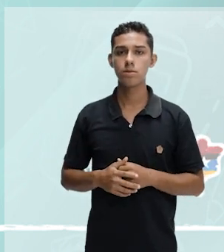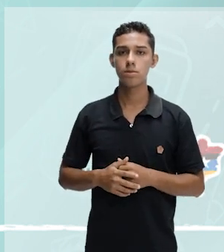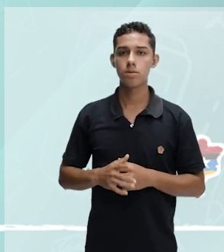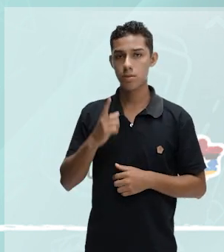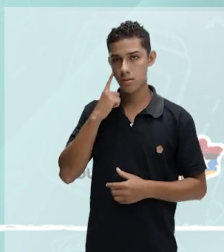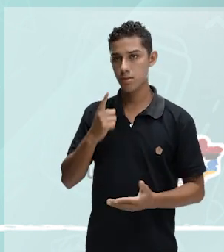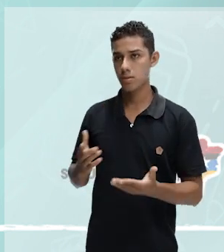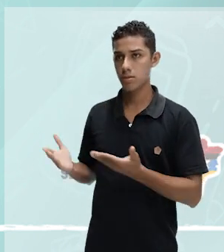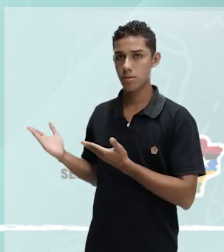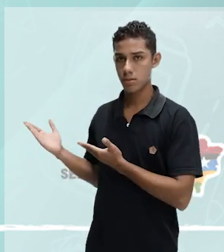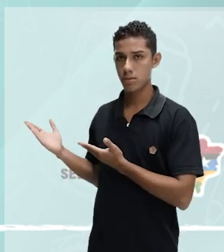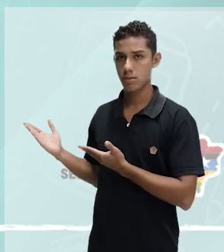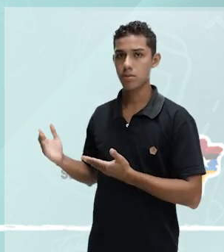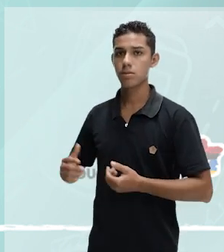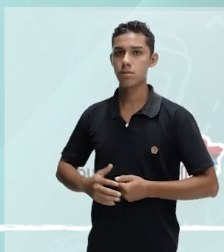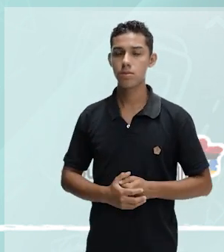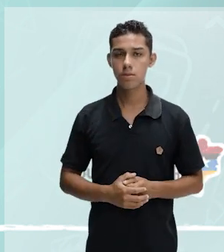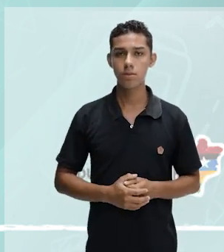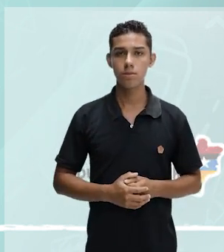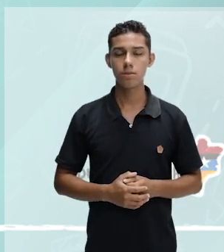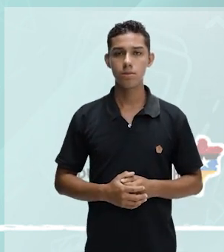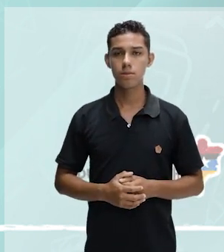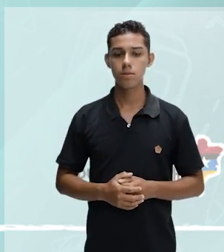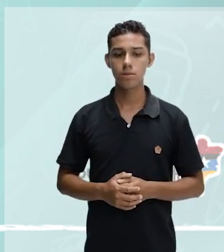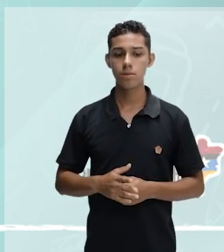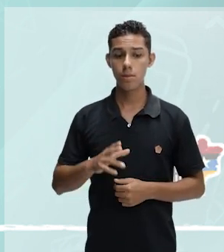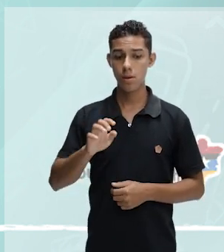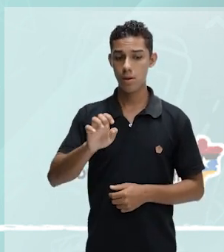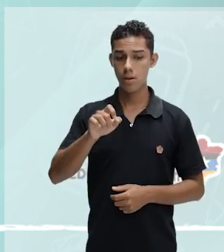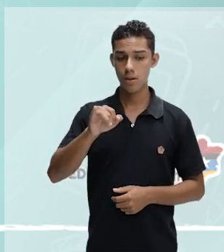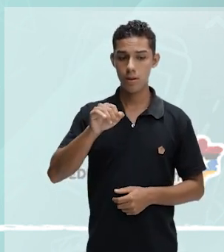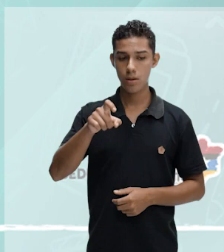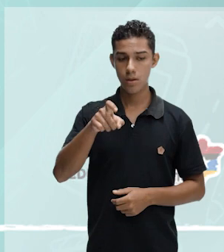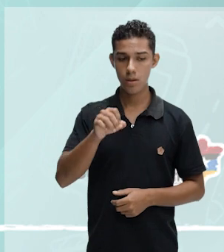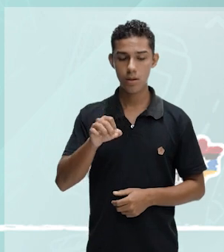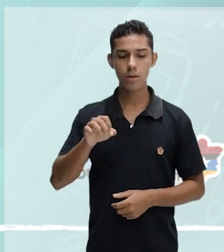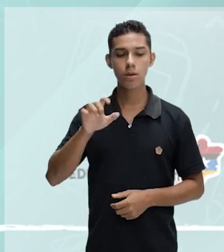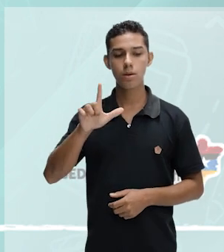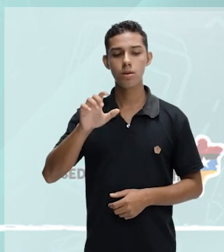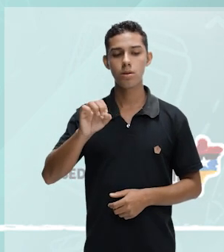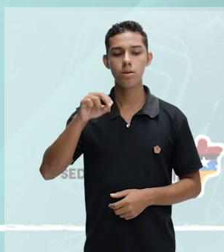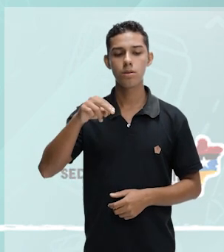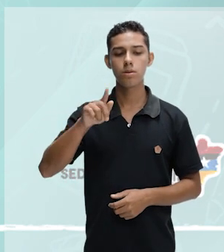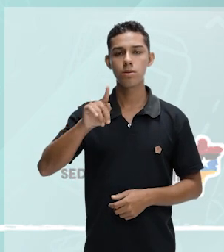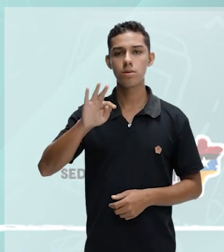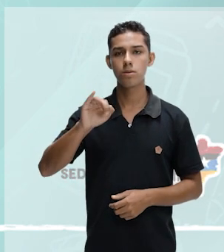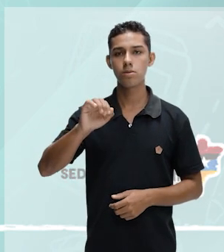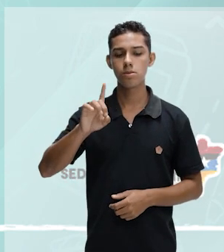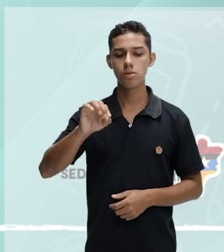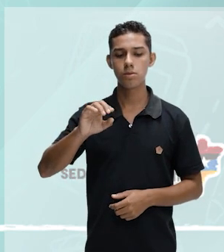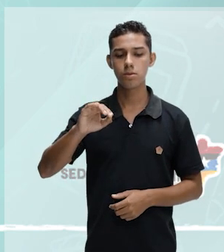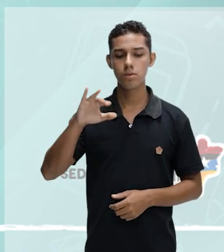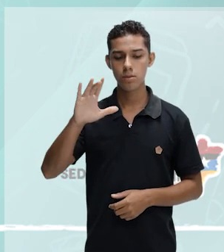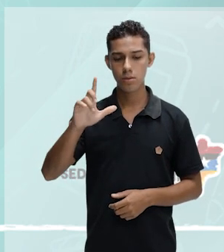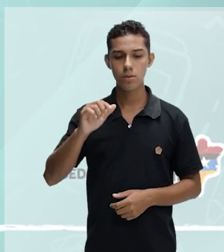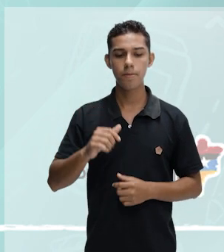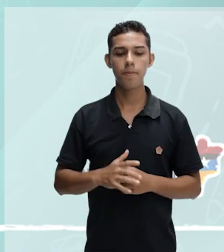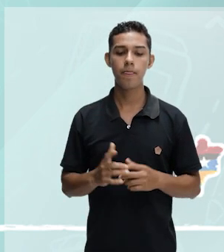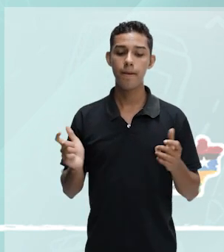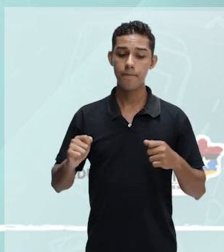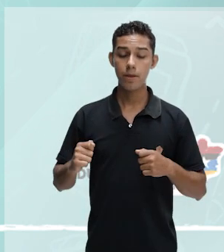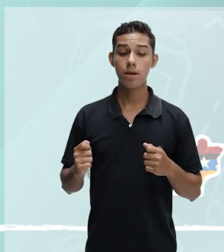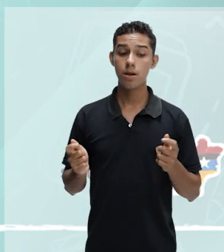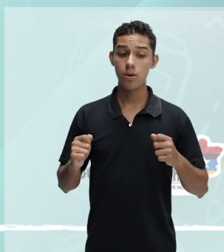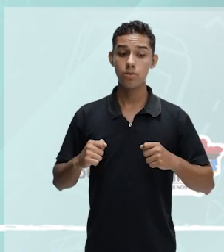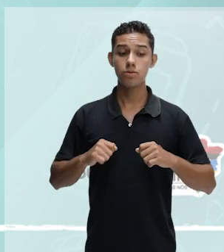Vai perfurar esse plano de cima para baixo, é o eixo longitudinal. Aí aqui eu coloquei os movimentos que são